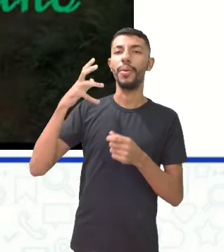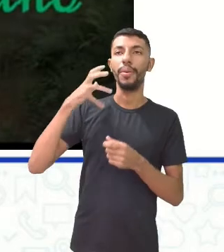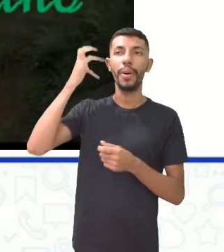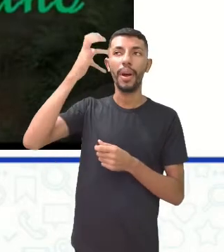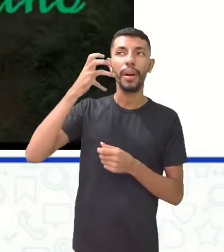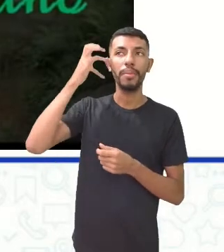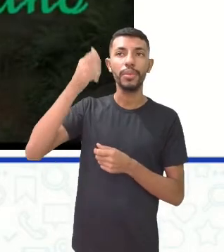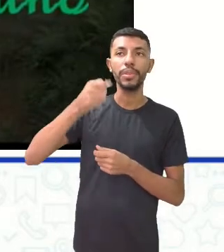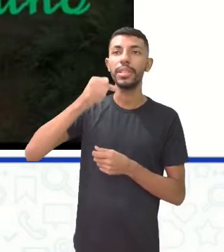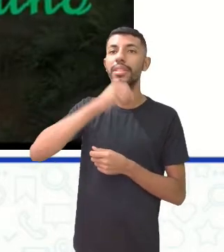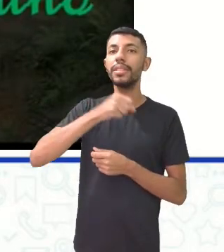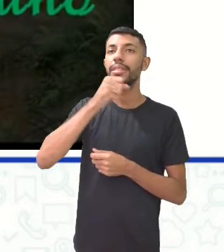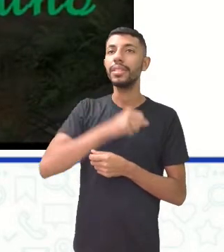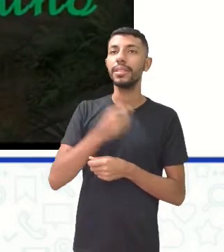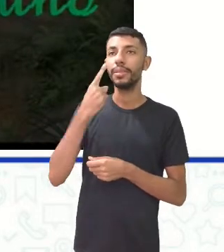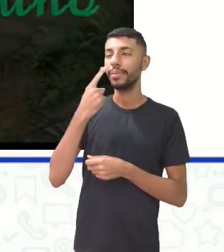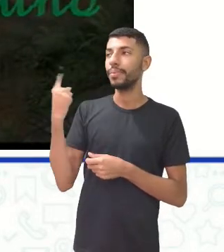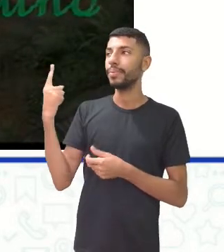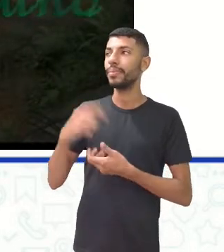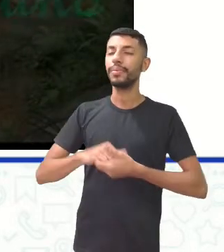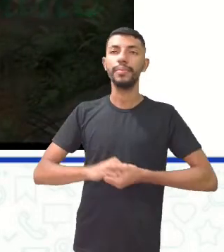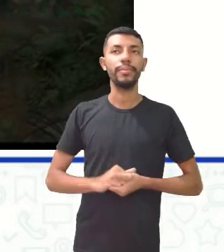Não é pré-histórica, mas é antiga.